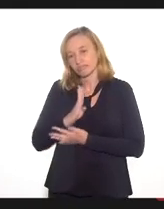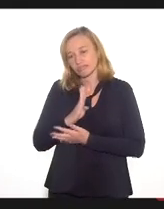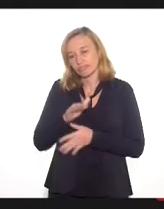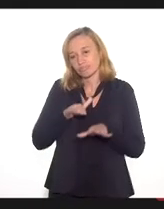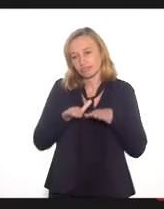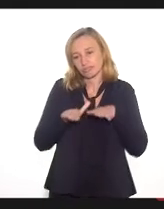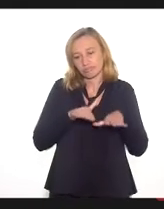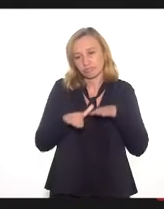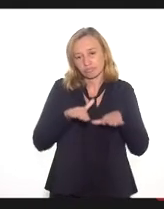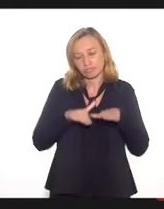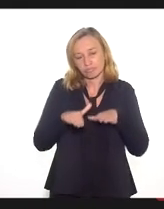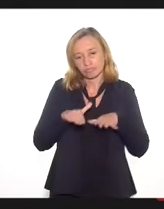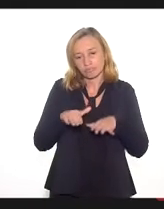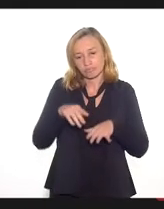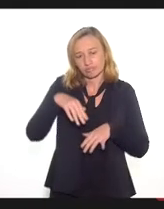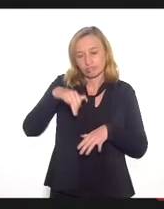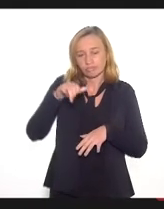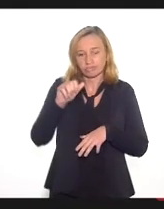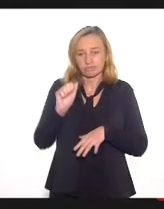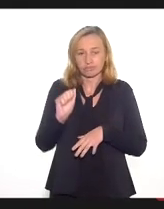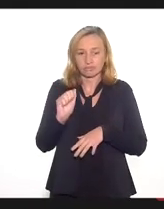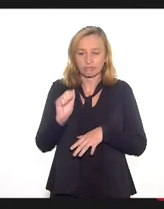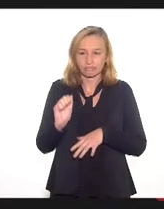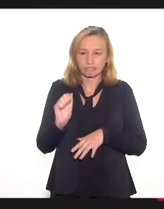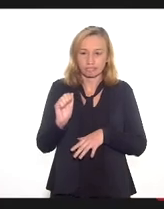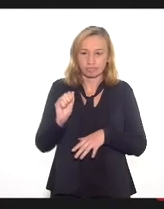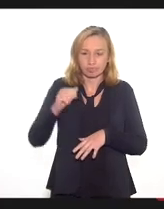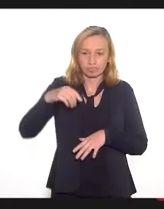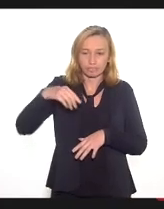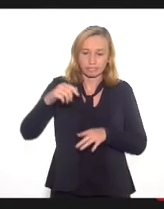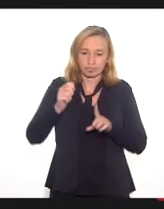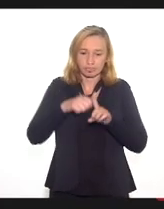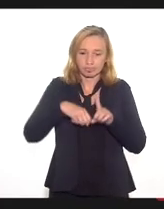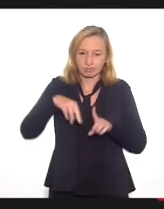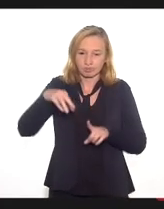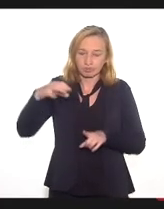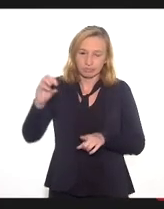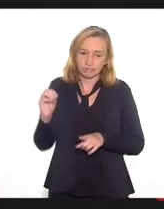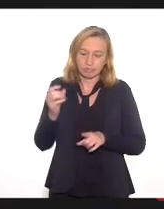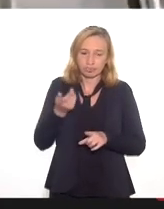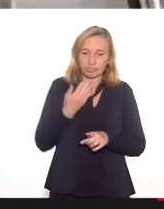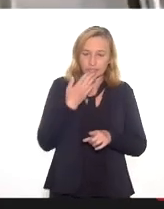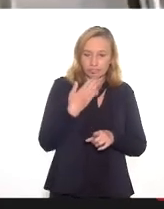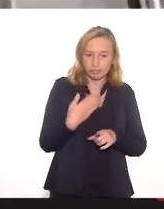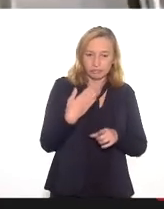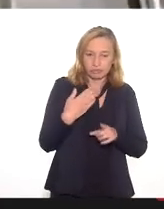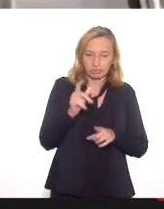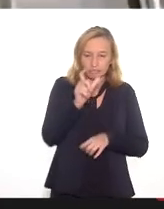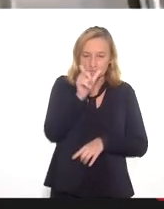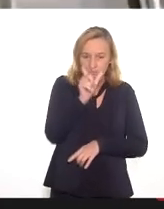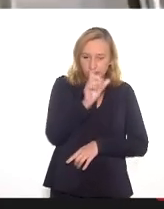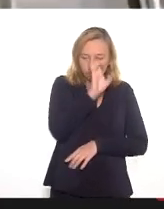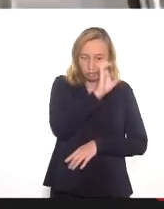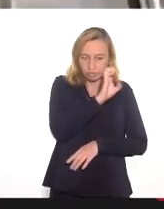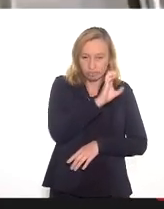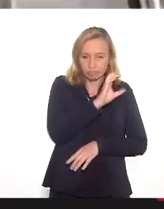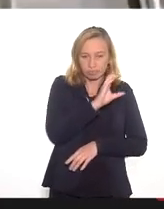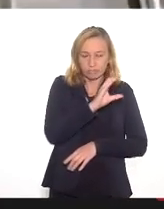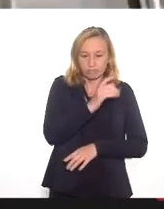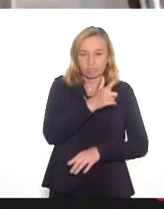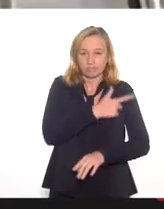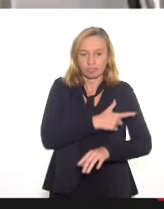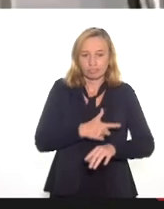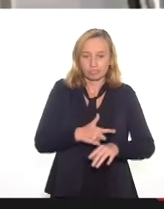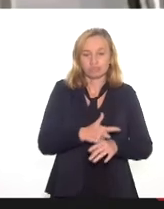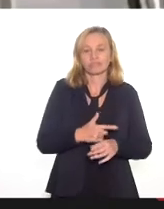movimento chamado Mães de Maio exatamente por causa do tipo de conduta dos governos em